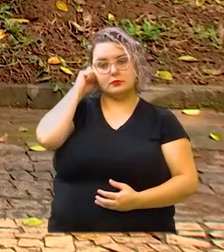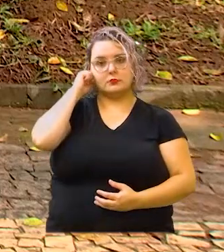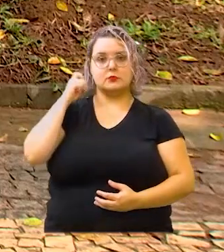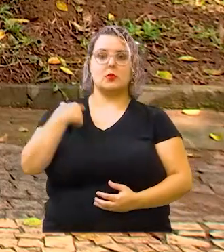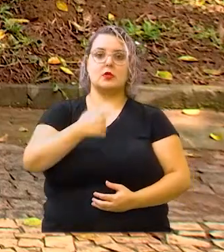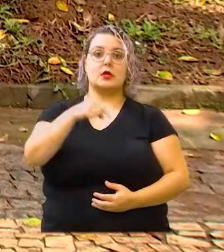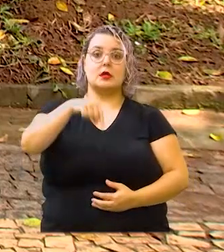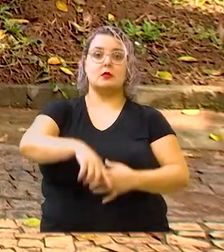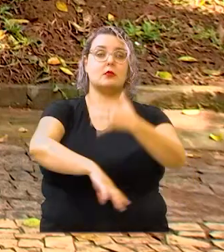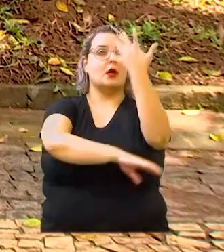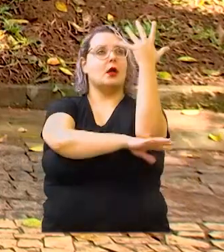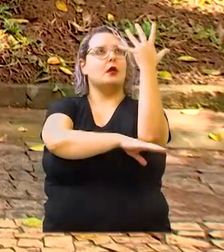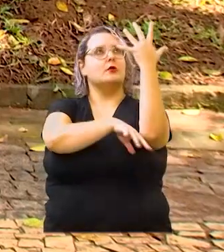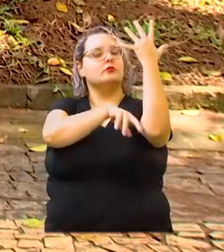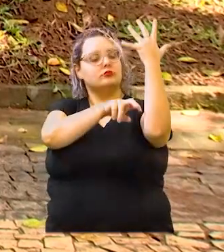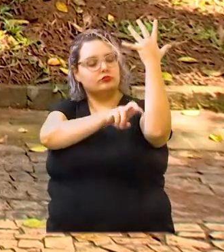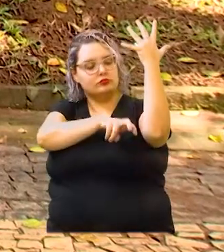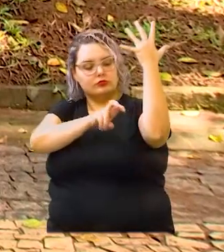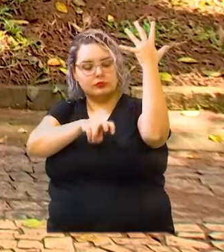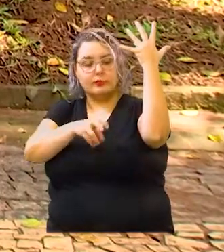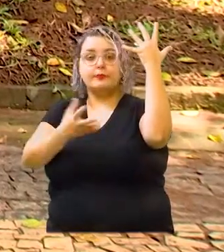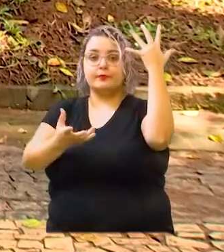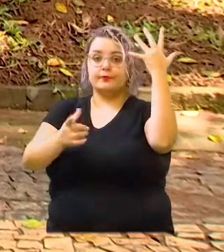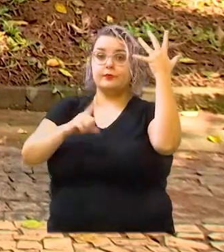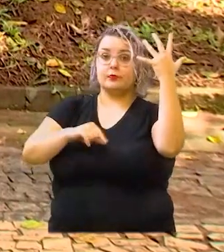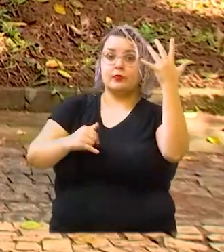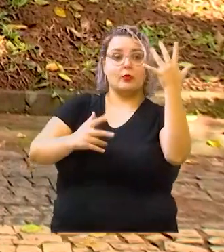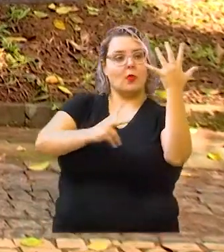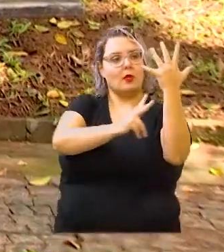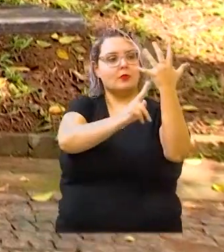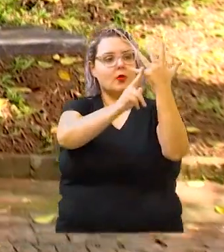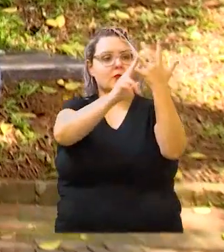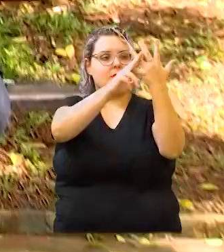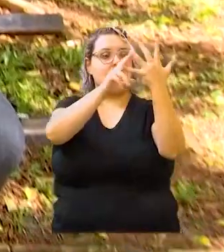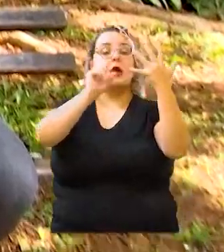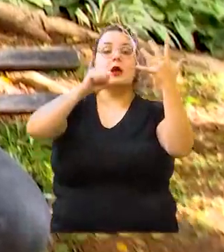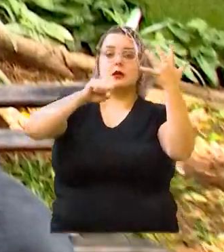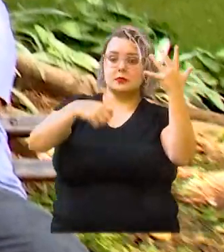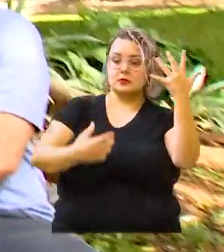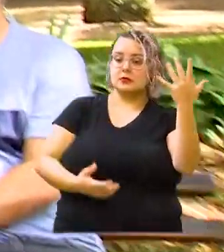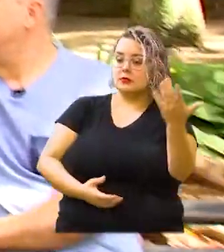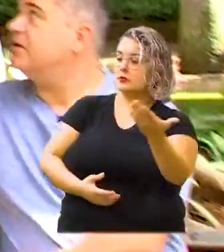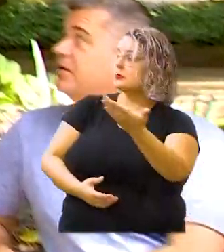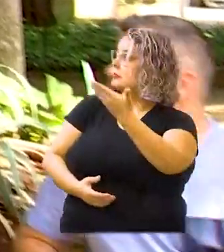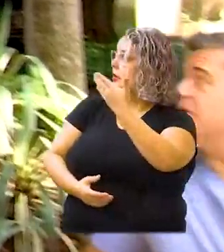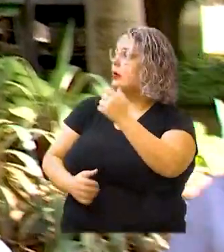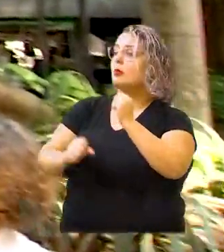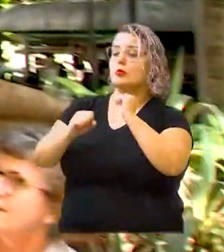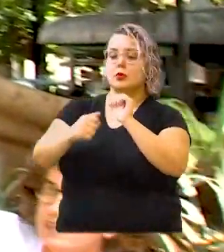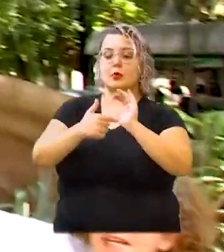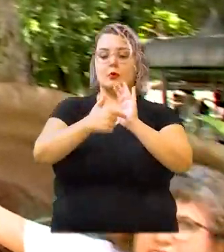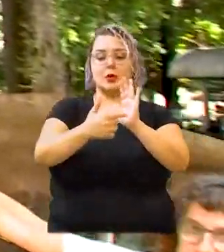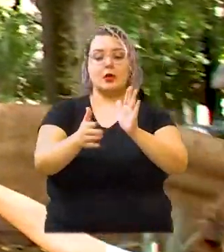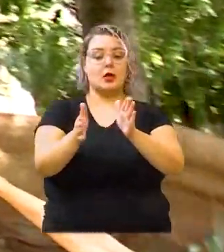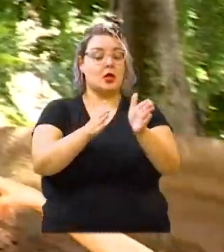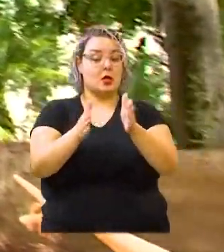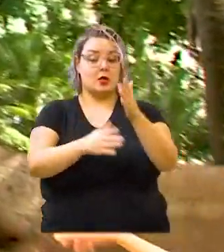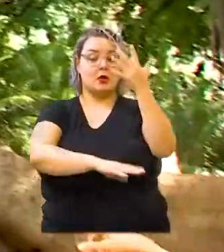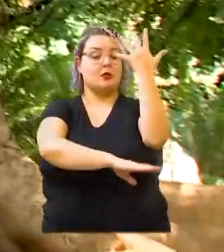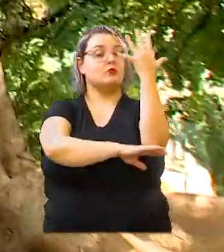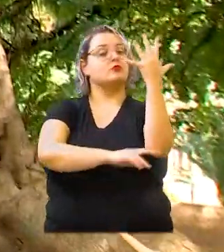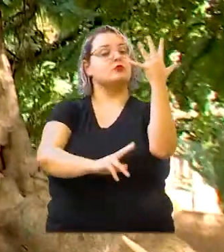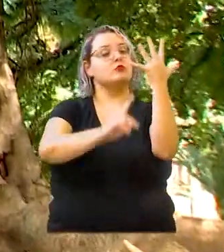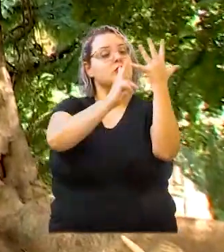uma árvore que teve, não é, uma parte podada. Sim, ela foi podada, se você puder mostrar ali,